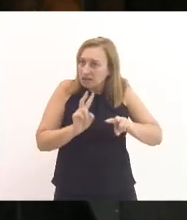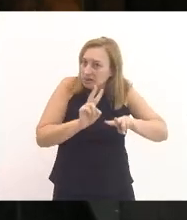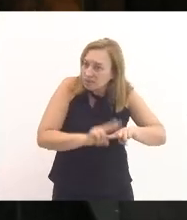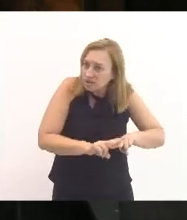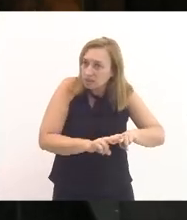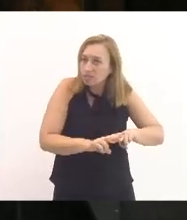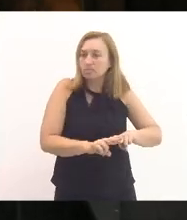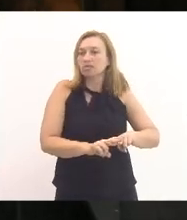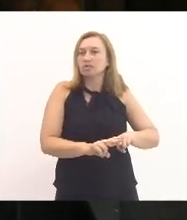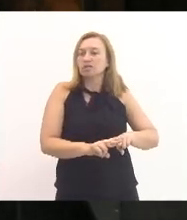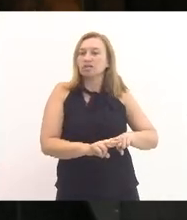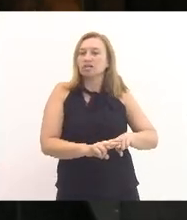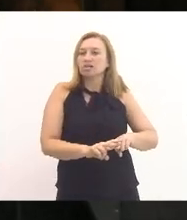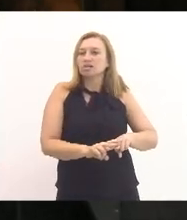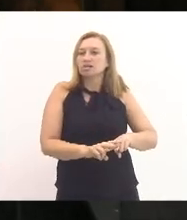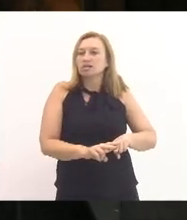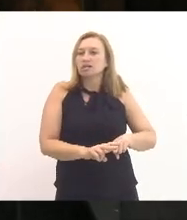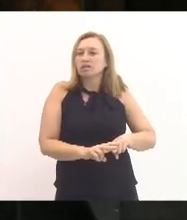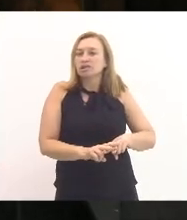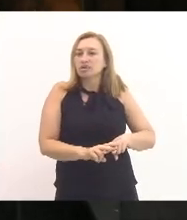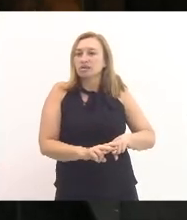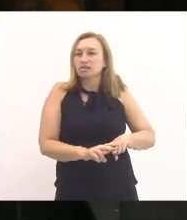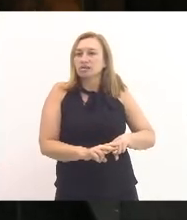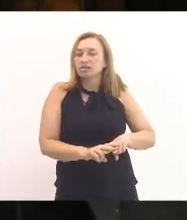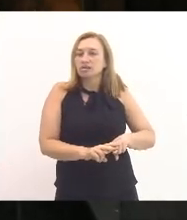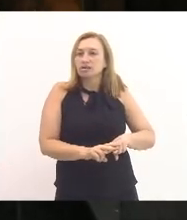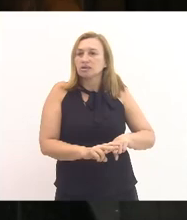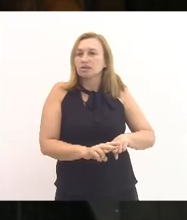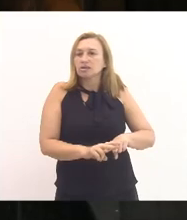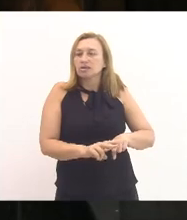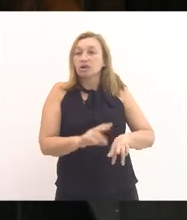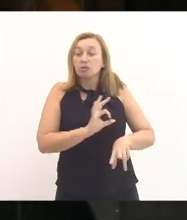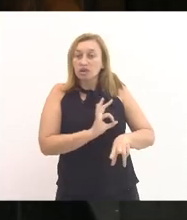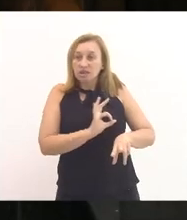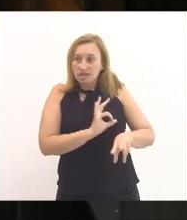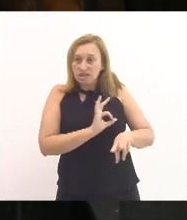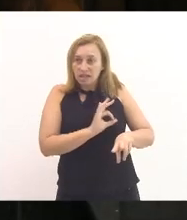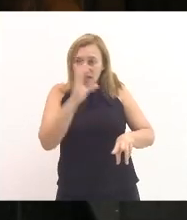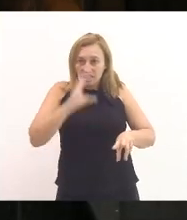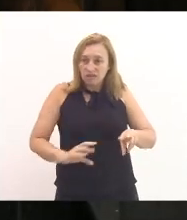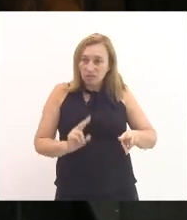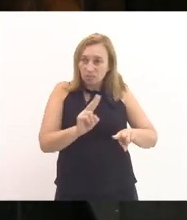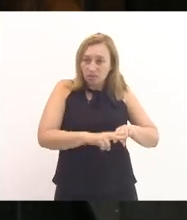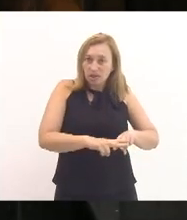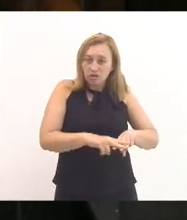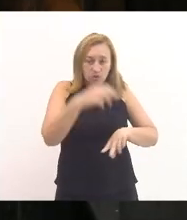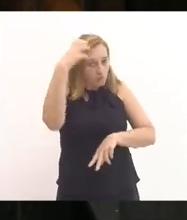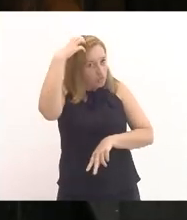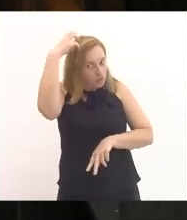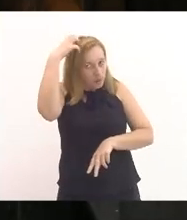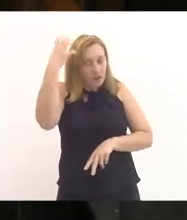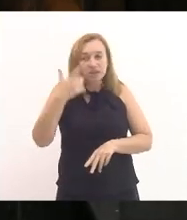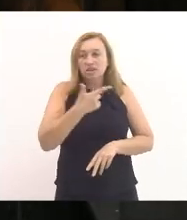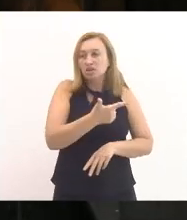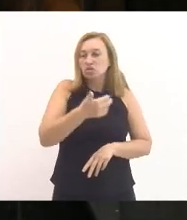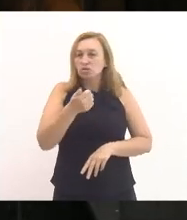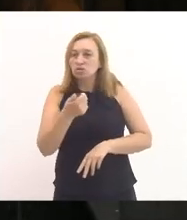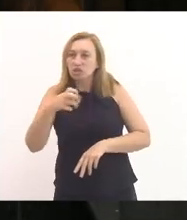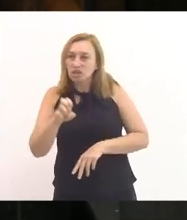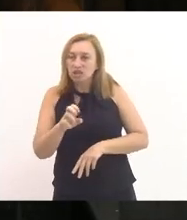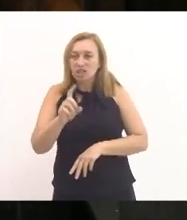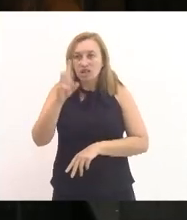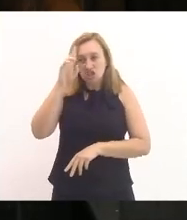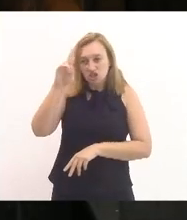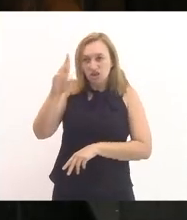para é abarcar os presos policiais civis presos que estejam sendo julgados e desde 2015